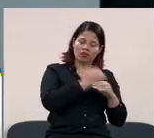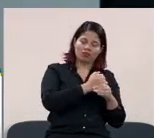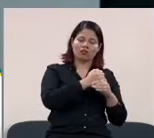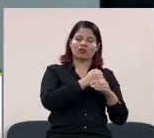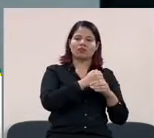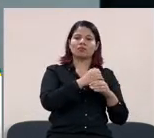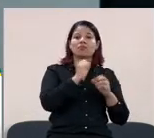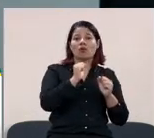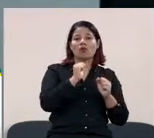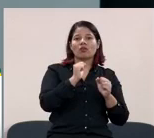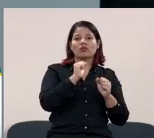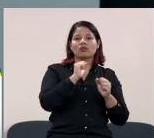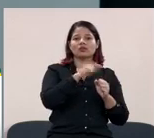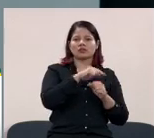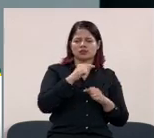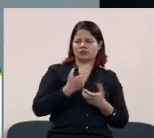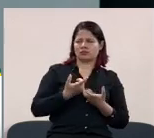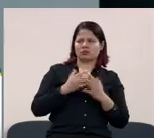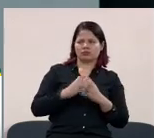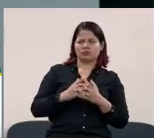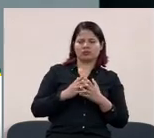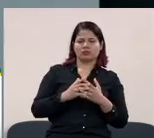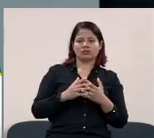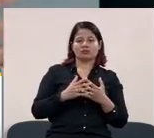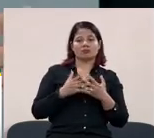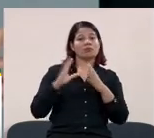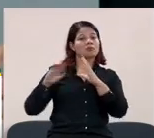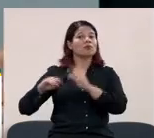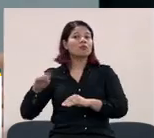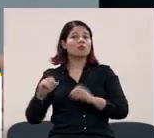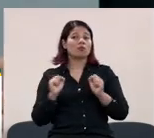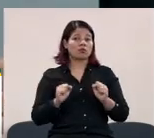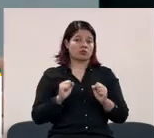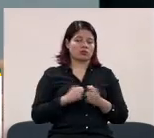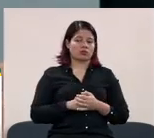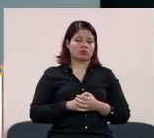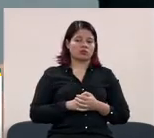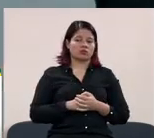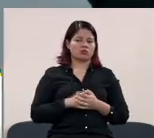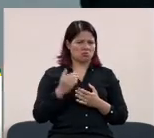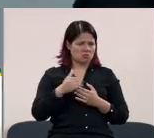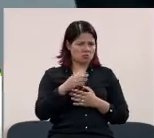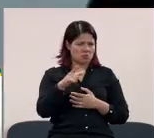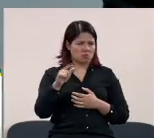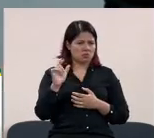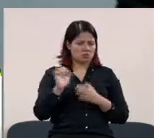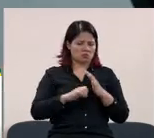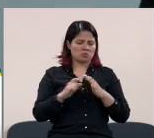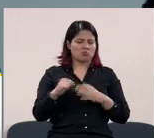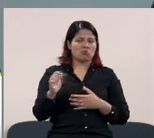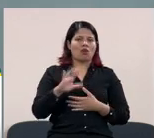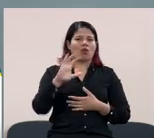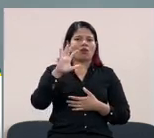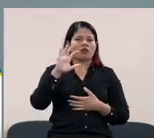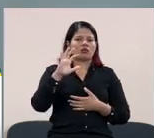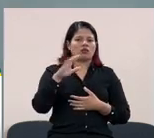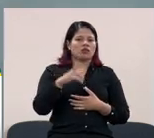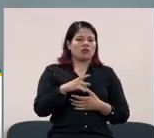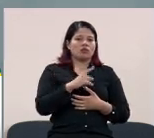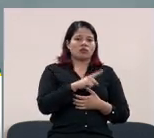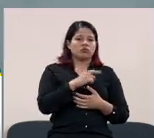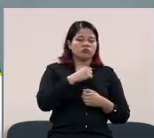nossa proposta, o que ela se insere? Não vai onerar para o empresário de ônibus, não vai tirar direito do idoso,